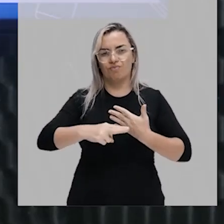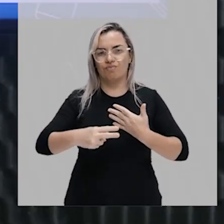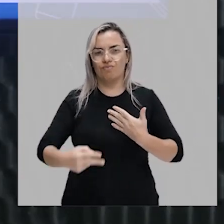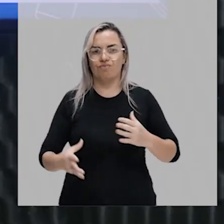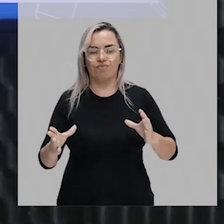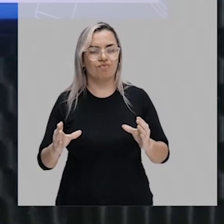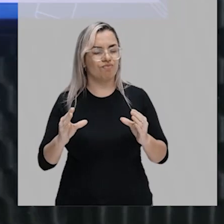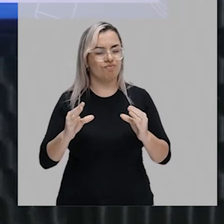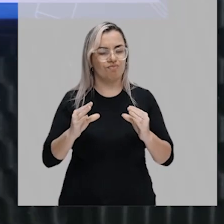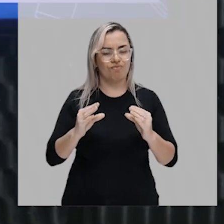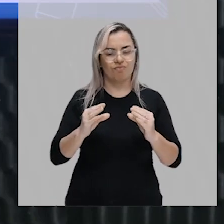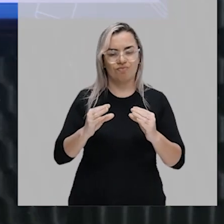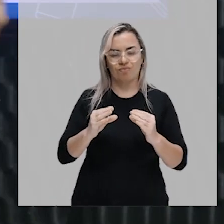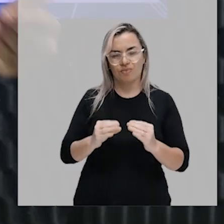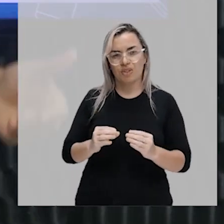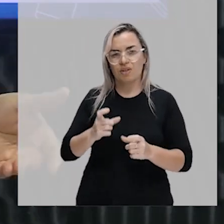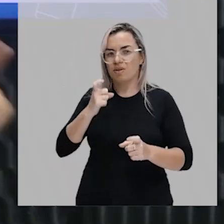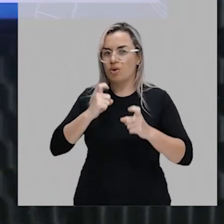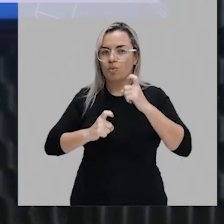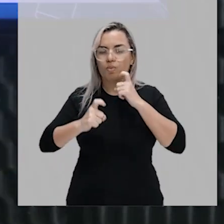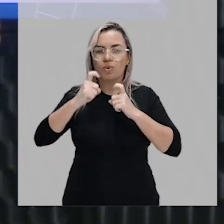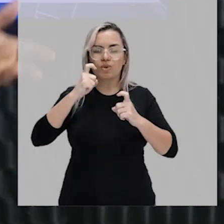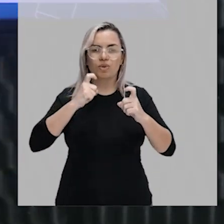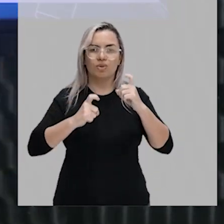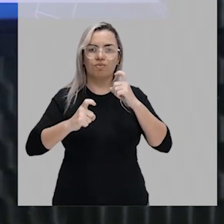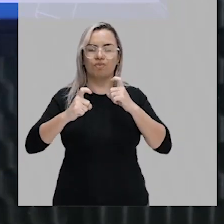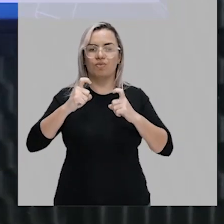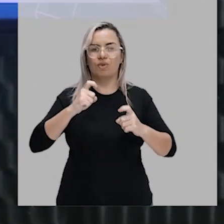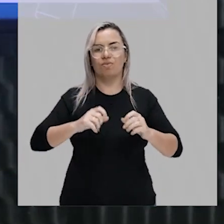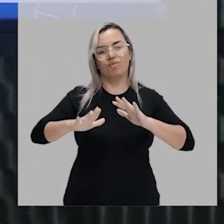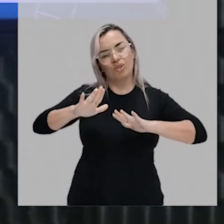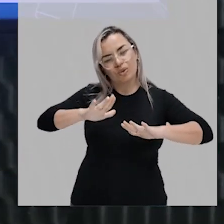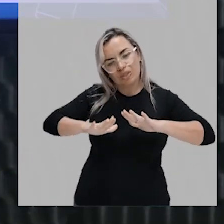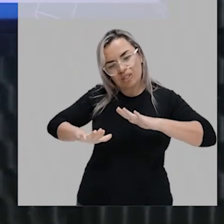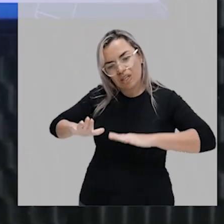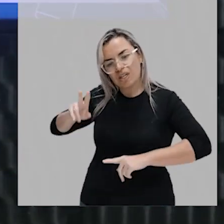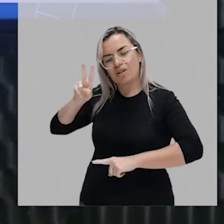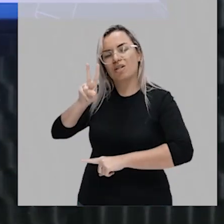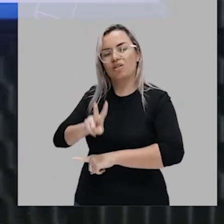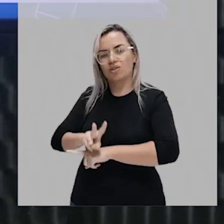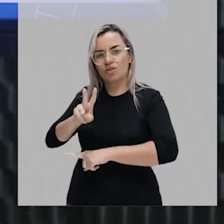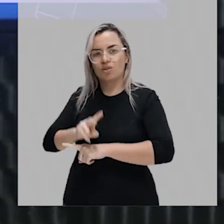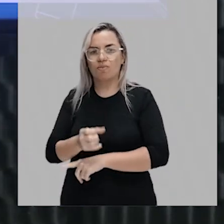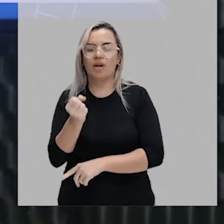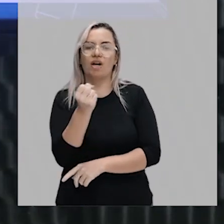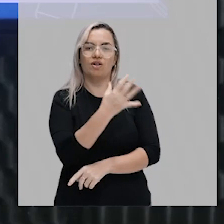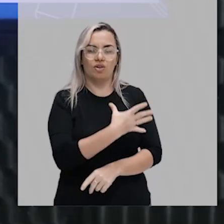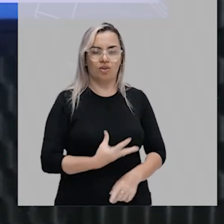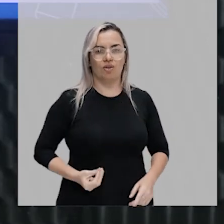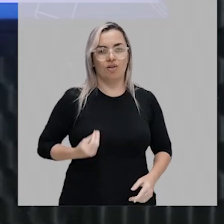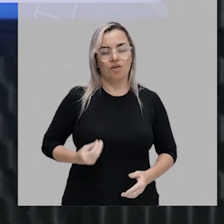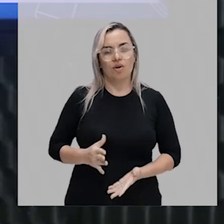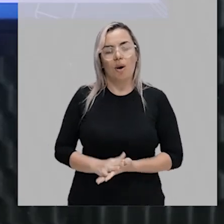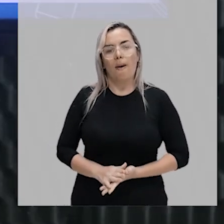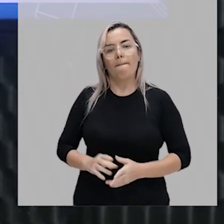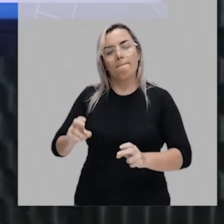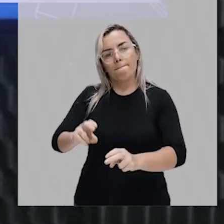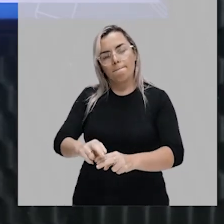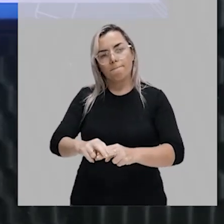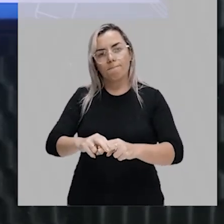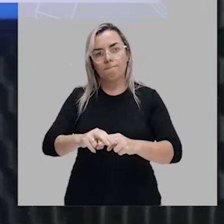resumida, porque ela agora vai se preocupar em cuidar de uma nova vida. Então, para a gente tentar evitar